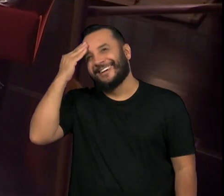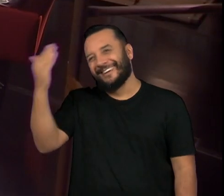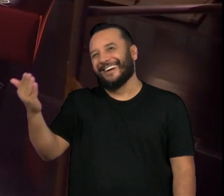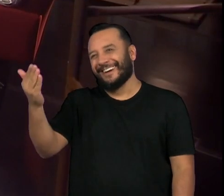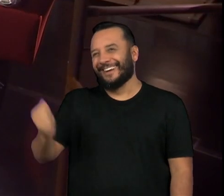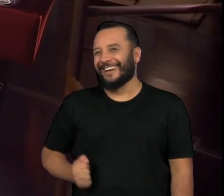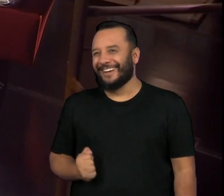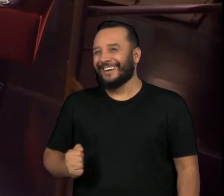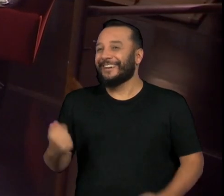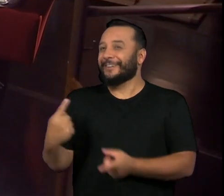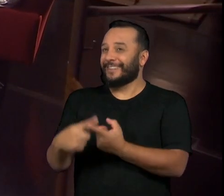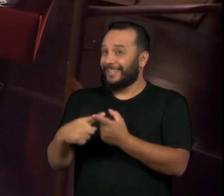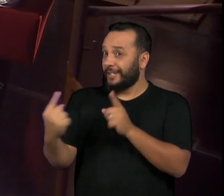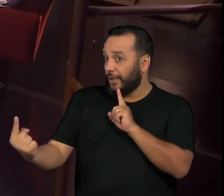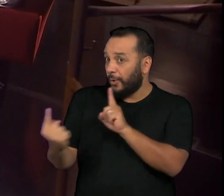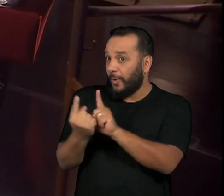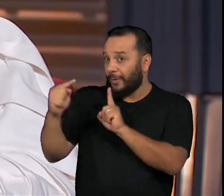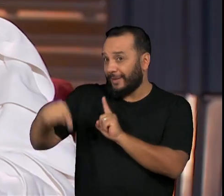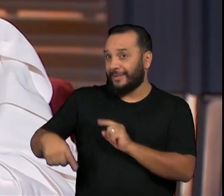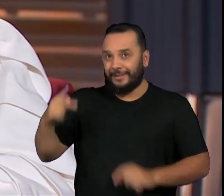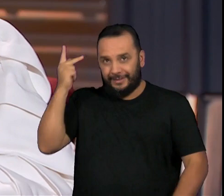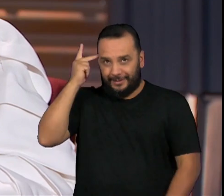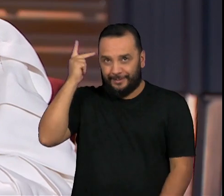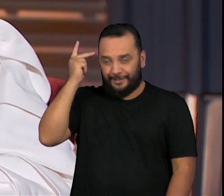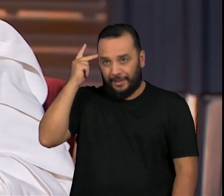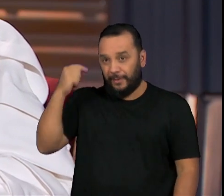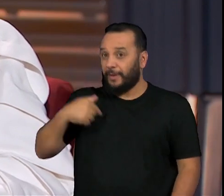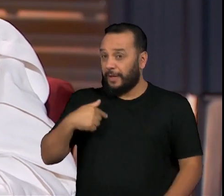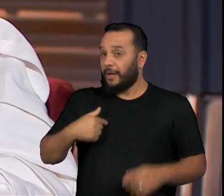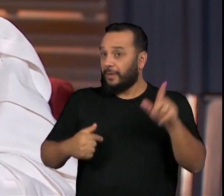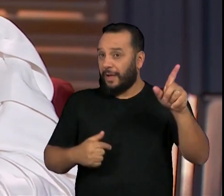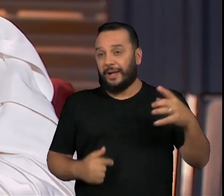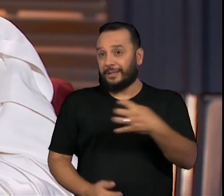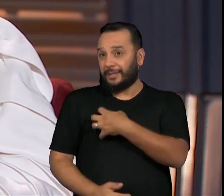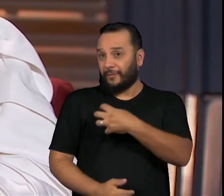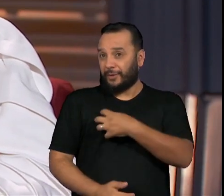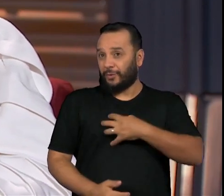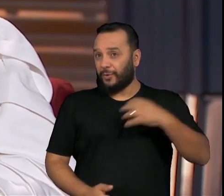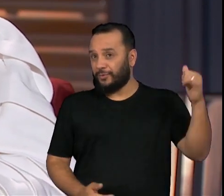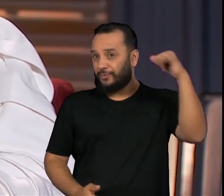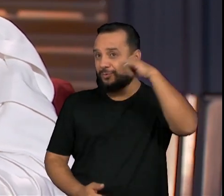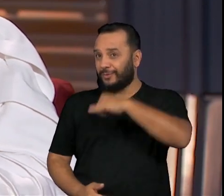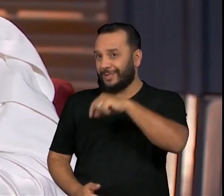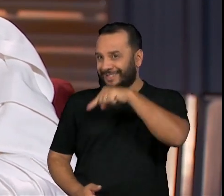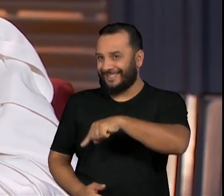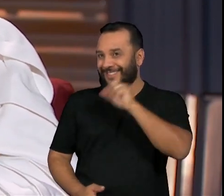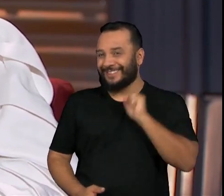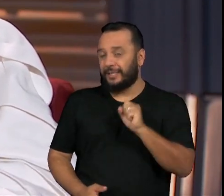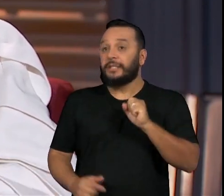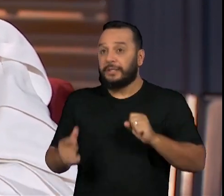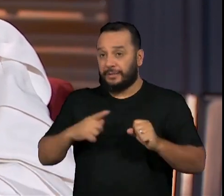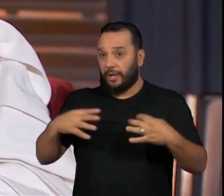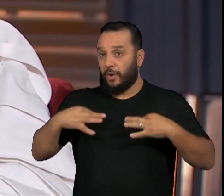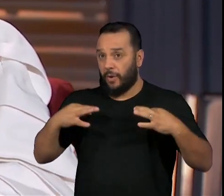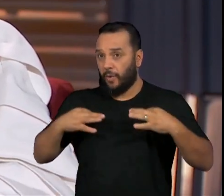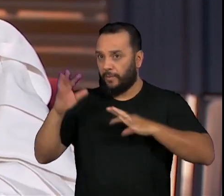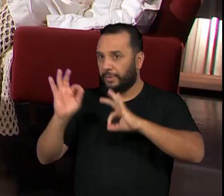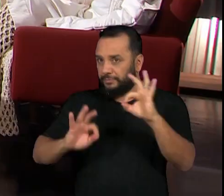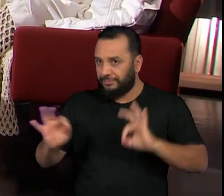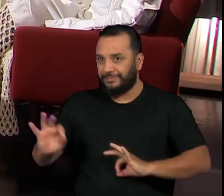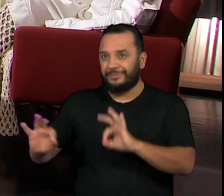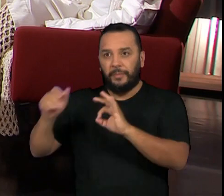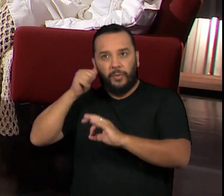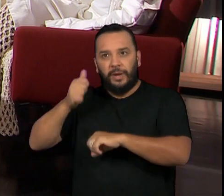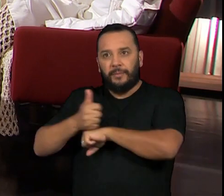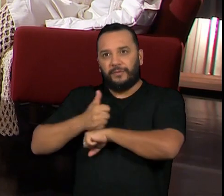E como esse encontro está acontecendo aqui em São Paulo, e eu venho de Salvador, né? Eu estou com uma peça de uma estilista daqui de São Paulo, São